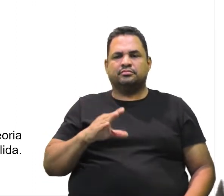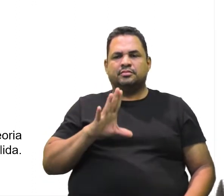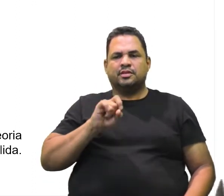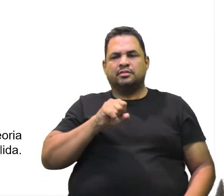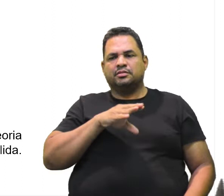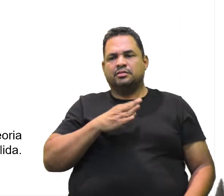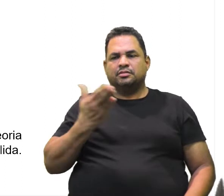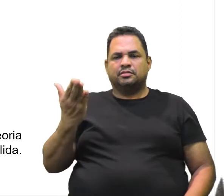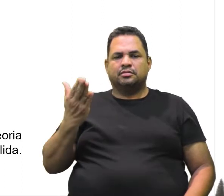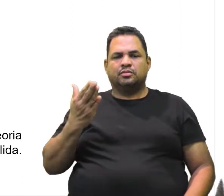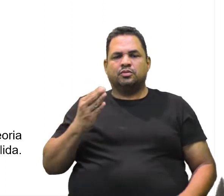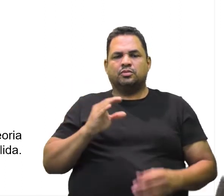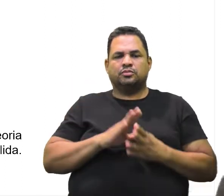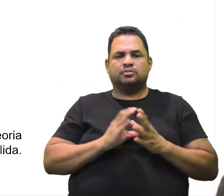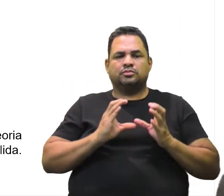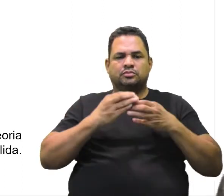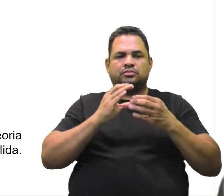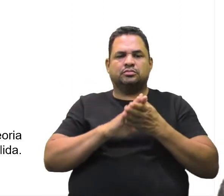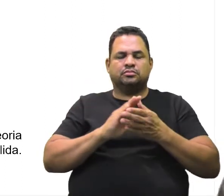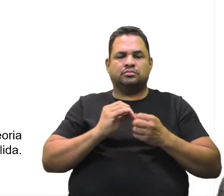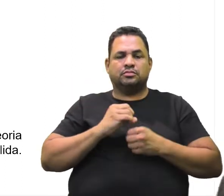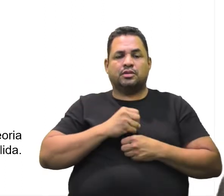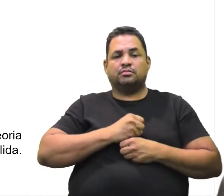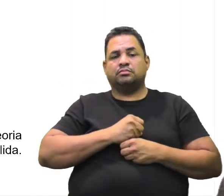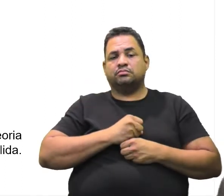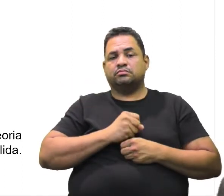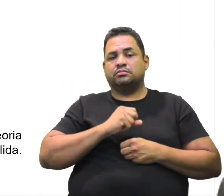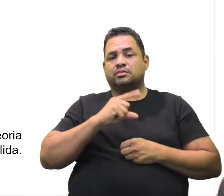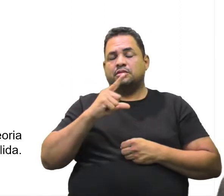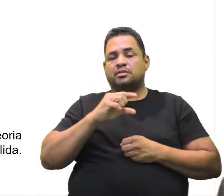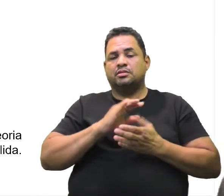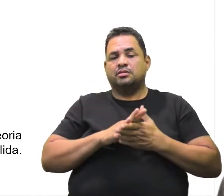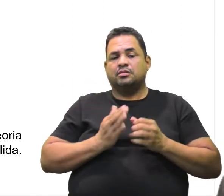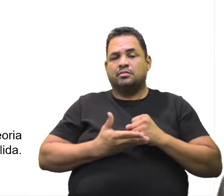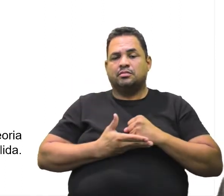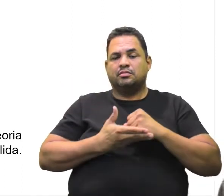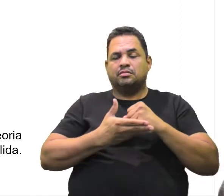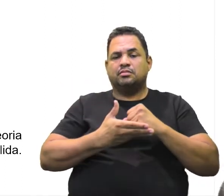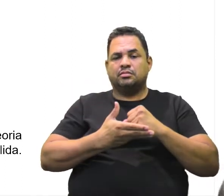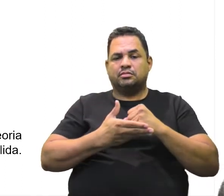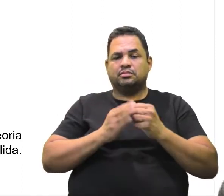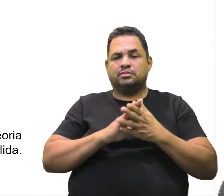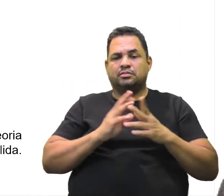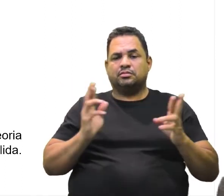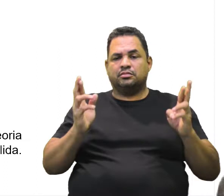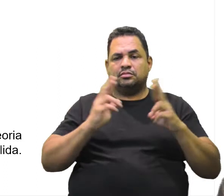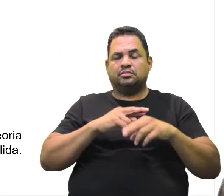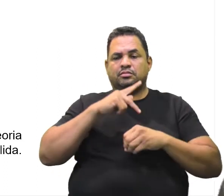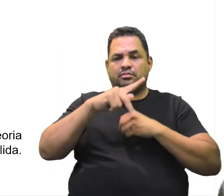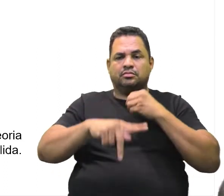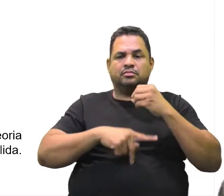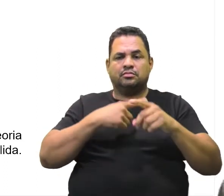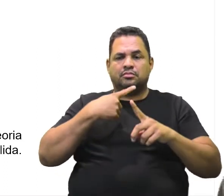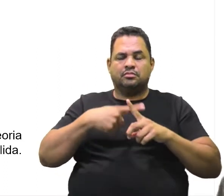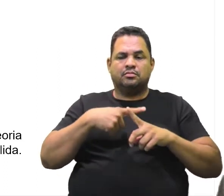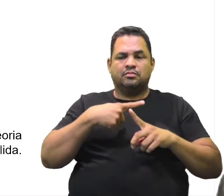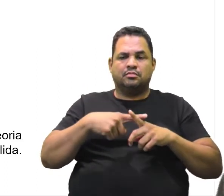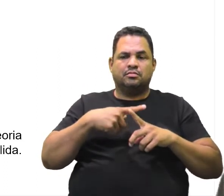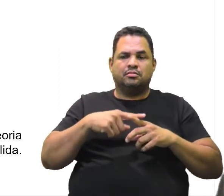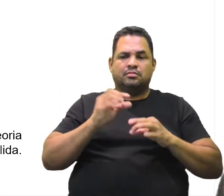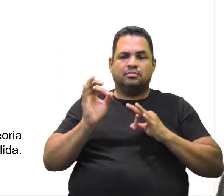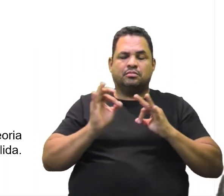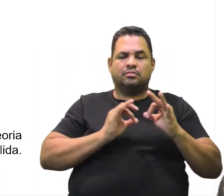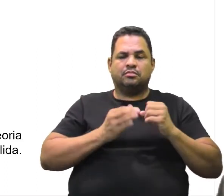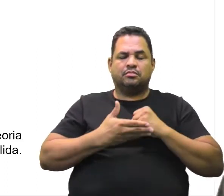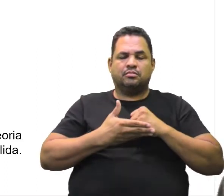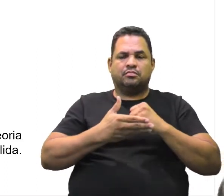Bronsted-Lowry, o grupamento de maior basicidade reage com o próton. Por quê? Porque são